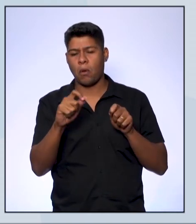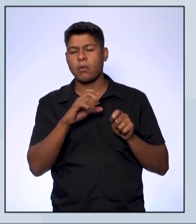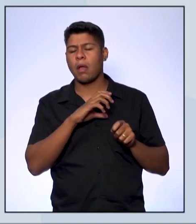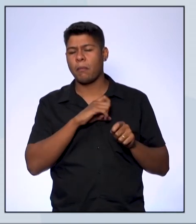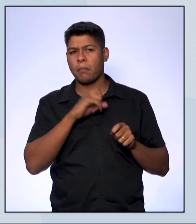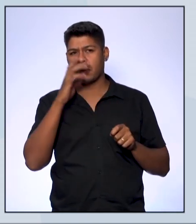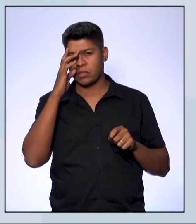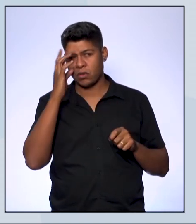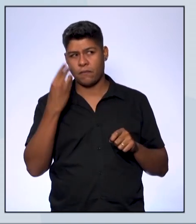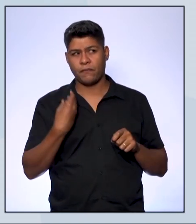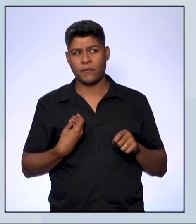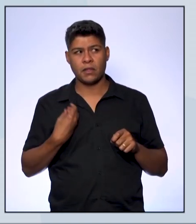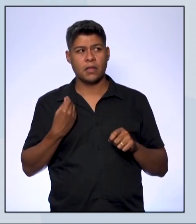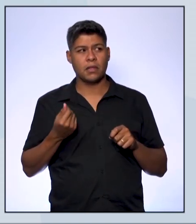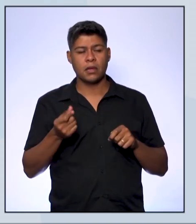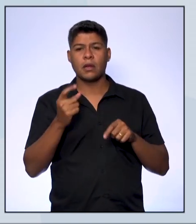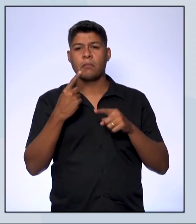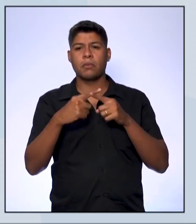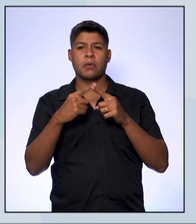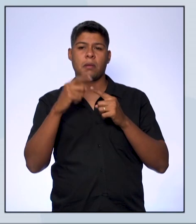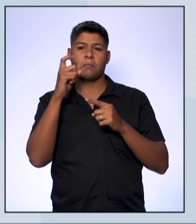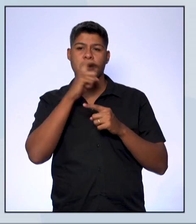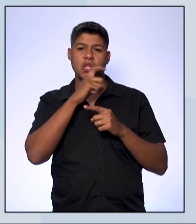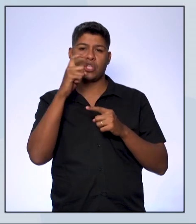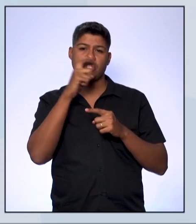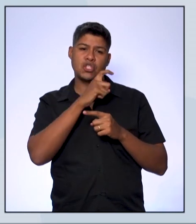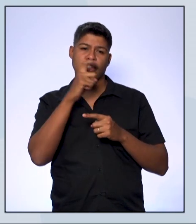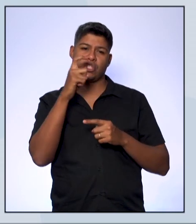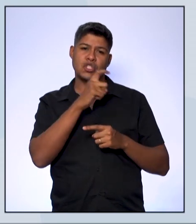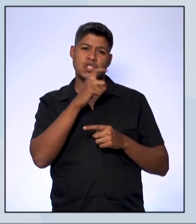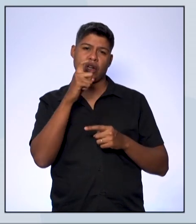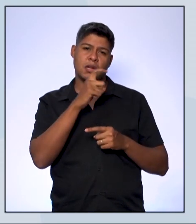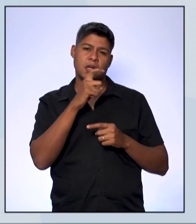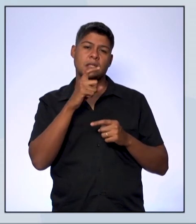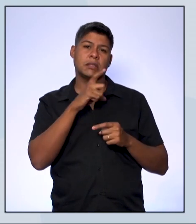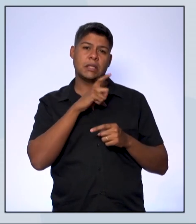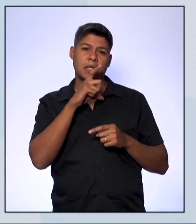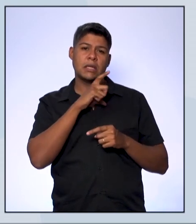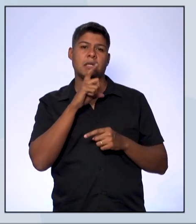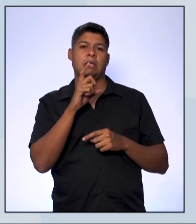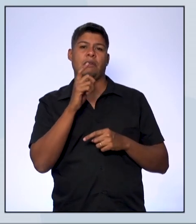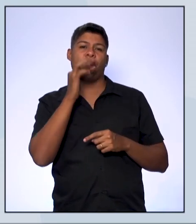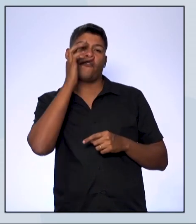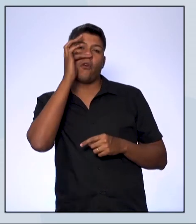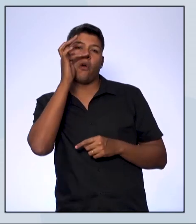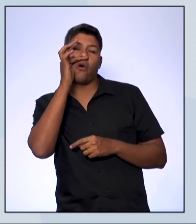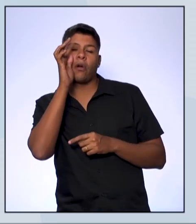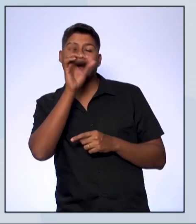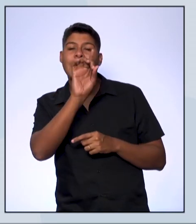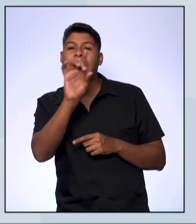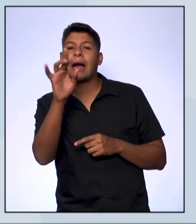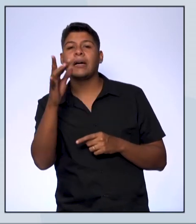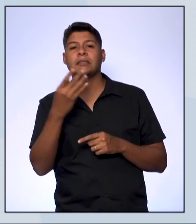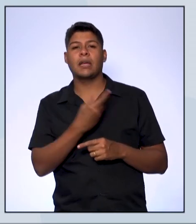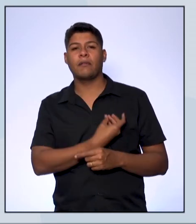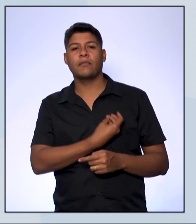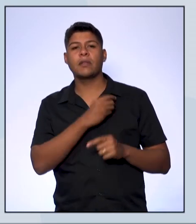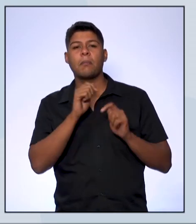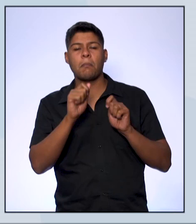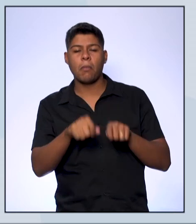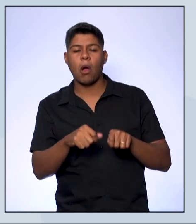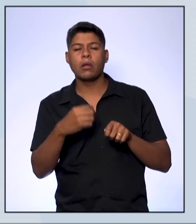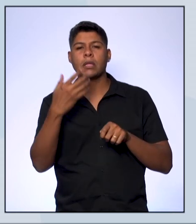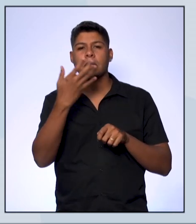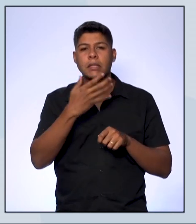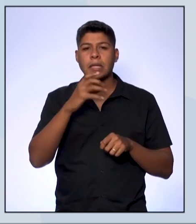amar alguém durante a vida inteira é porque mente e há uma primavera em cada vida é preciso cantá-la assim florida